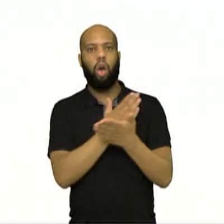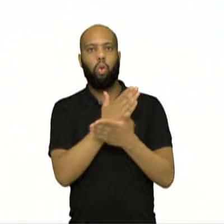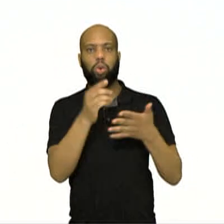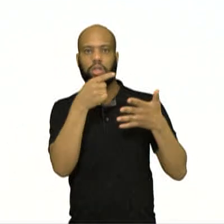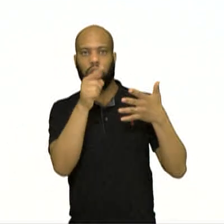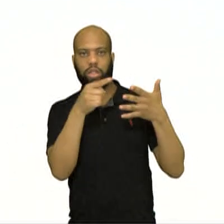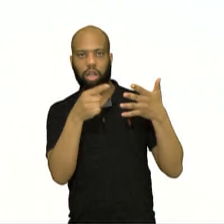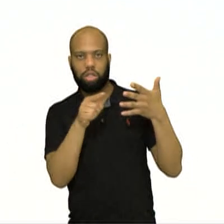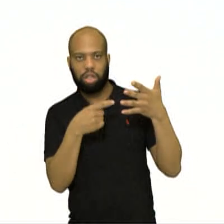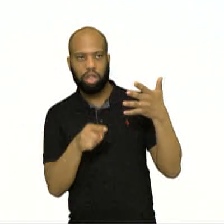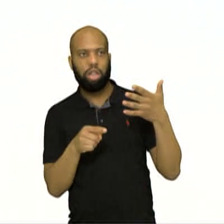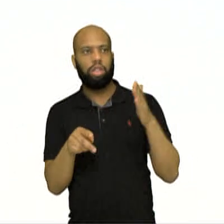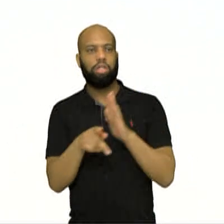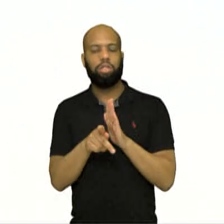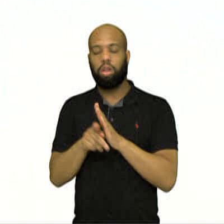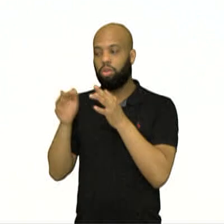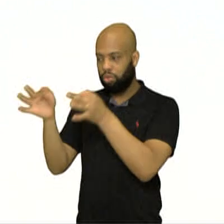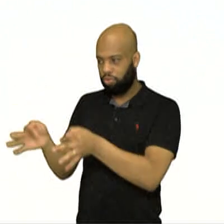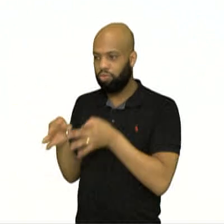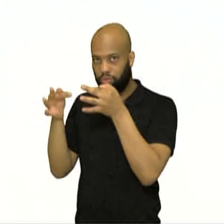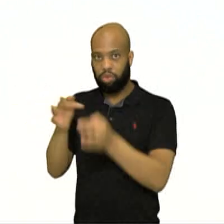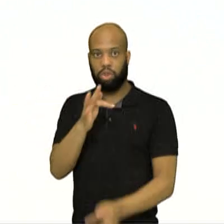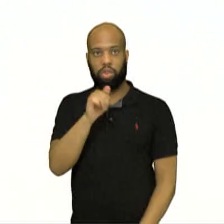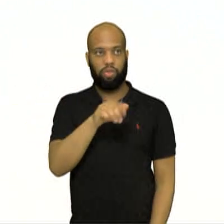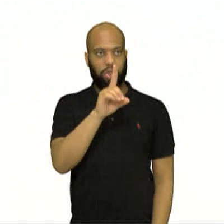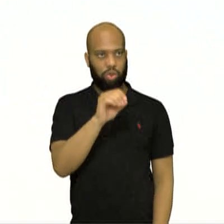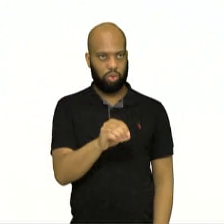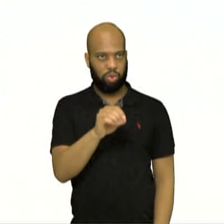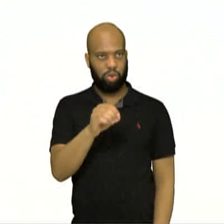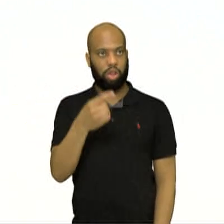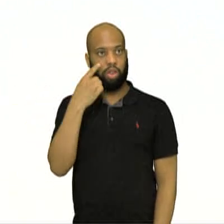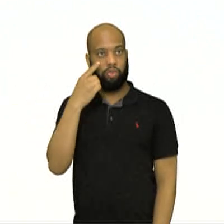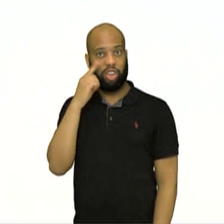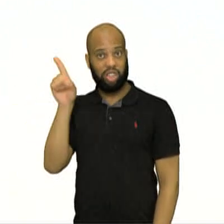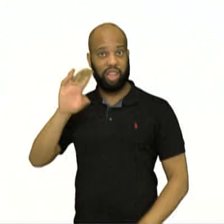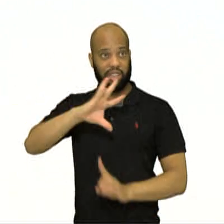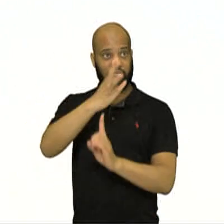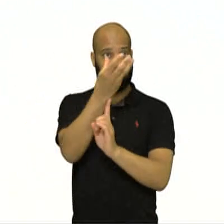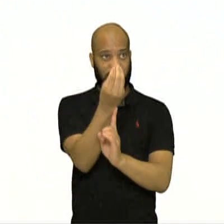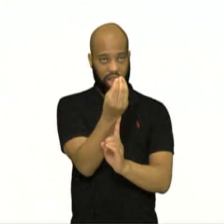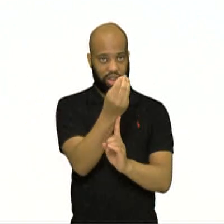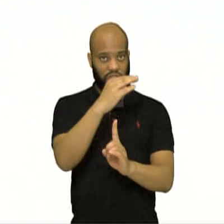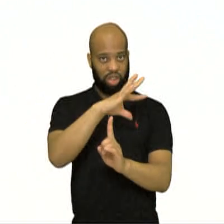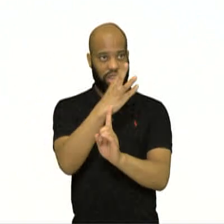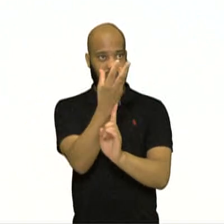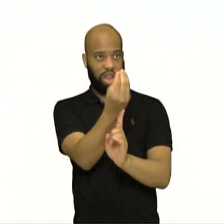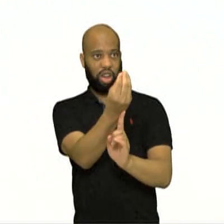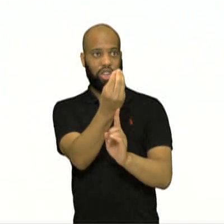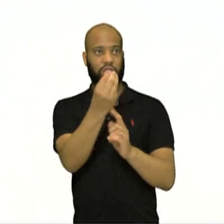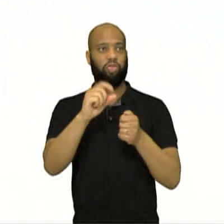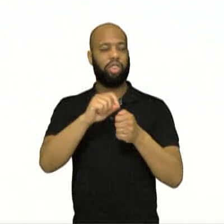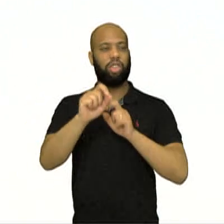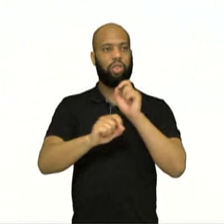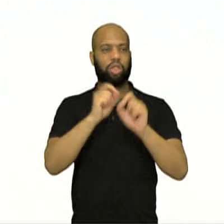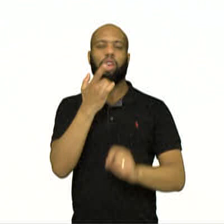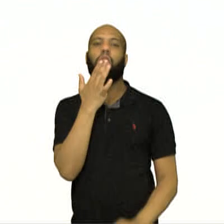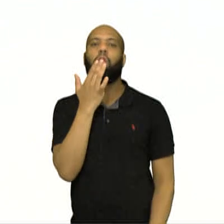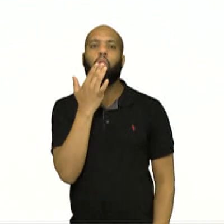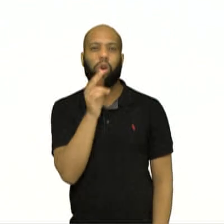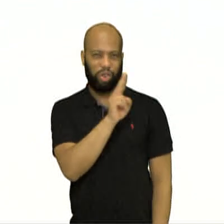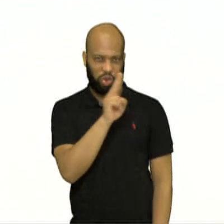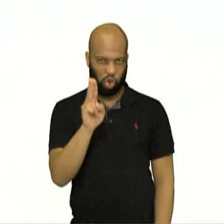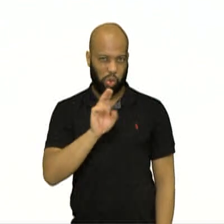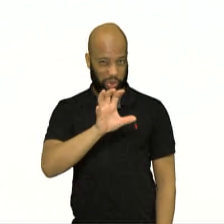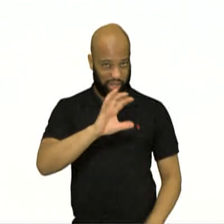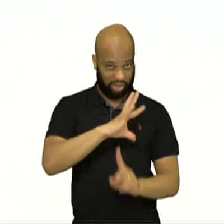um feudo, né? Primeiro, só para a gente definir o que é iluminura, né? É uma arte de iluminar, de fazer ilustração colorida de